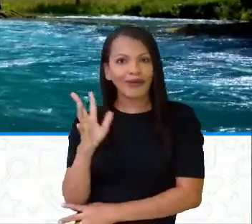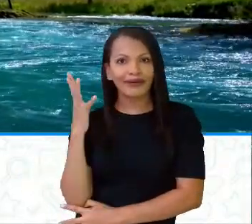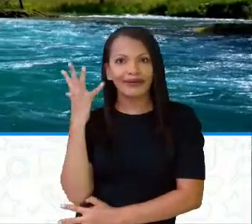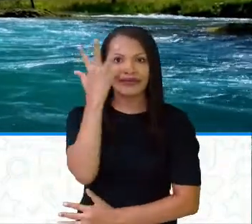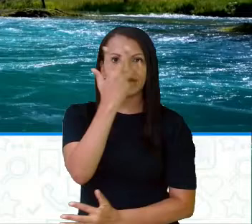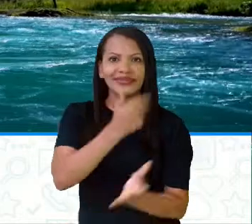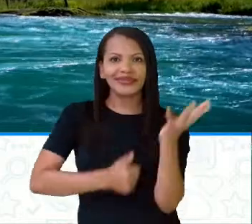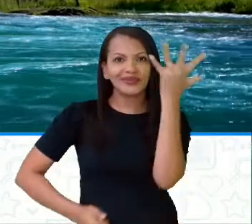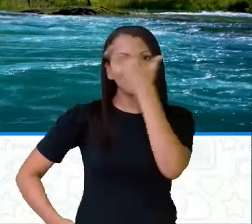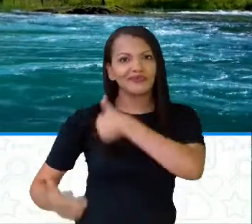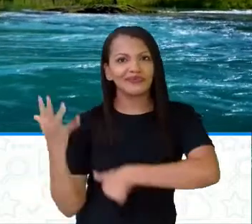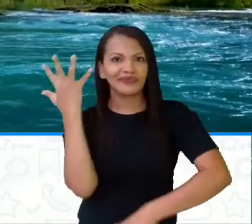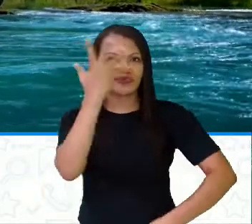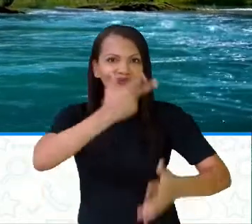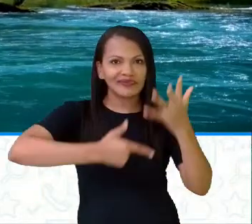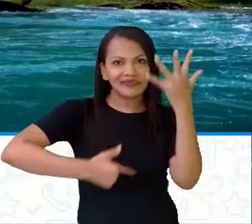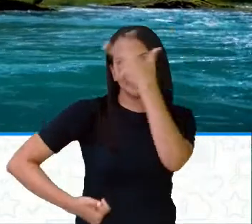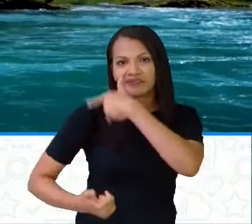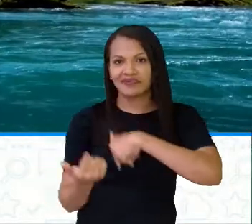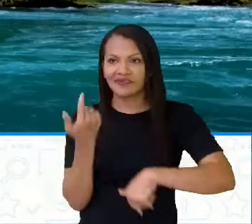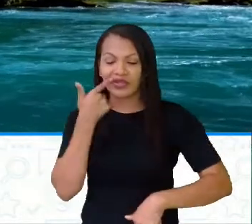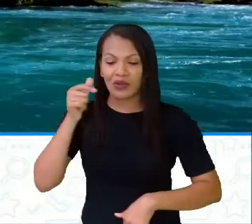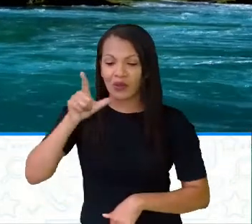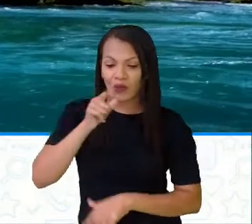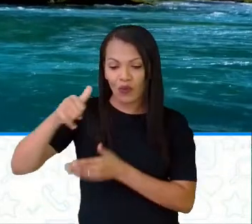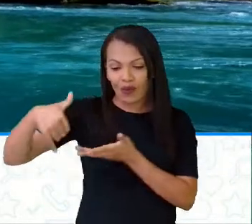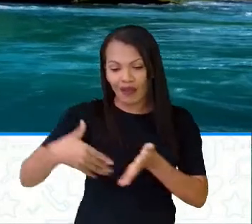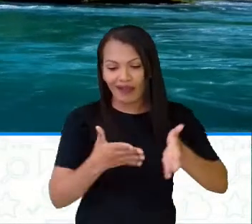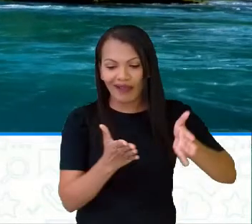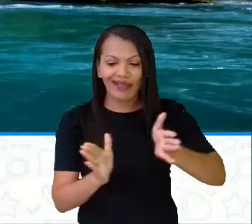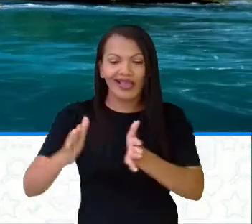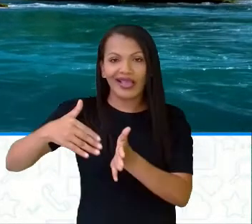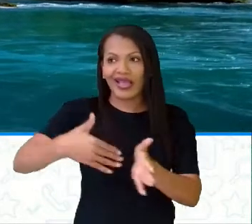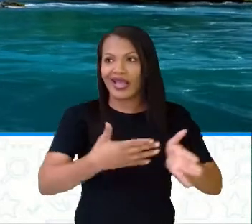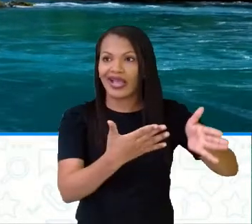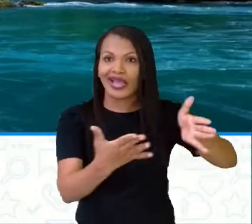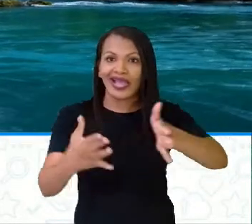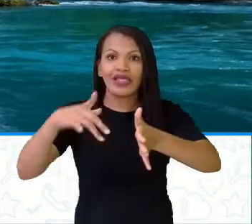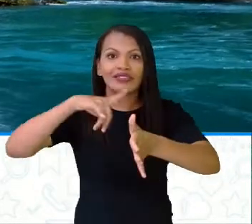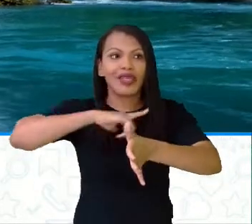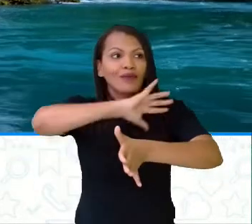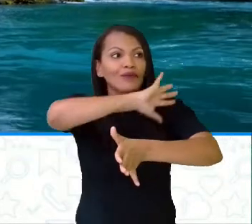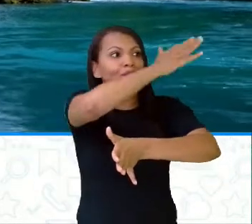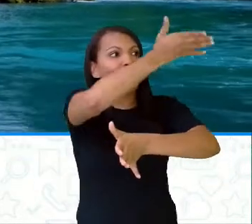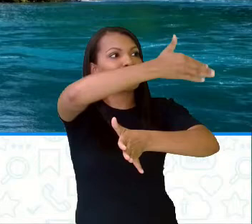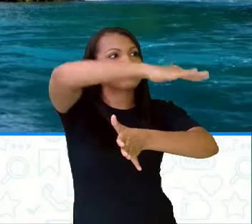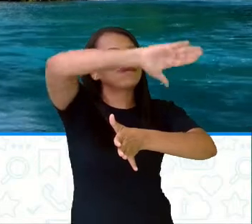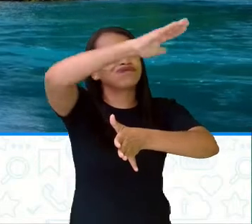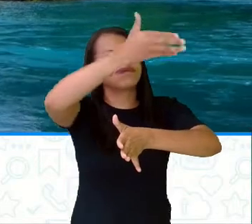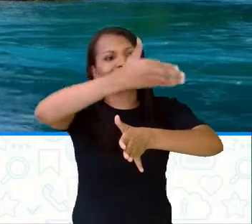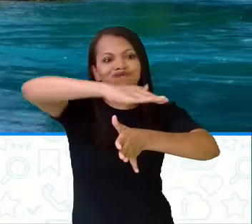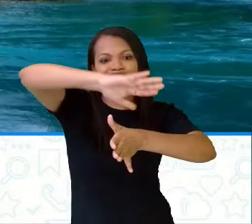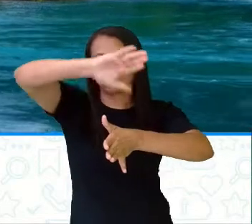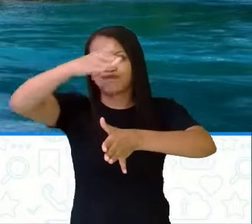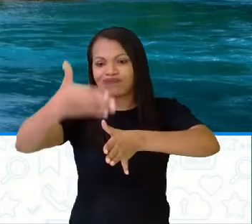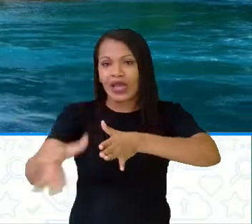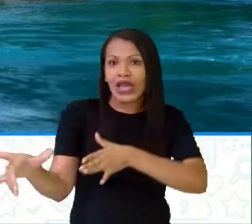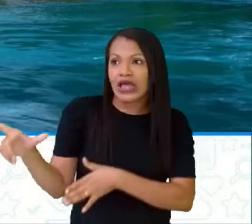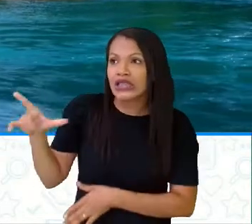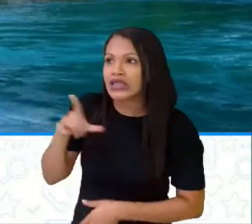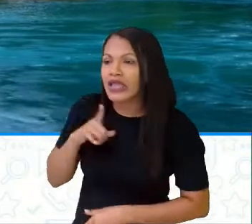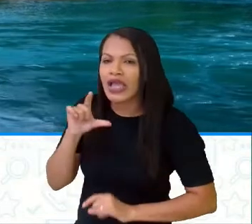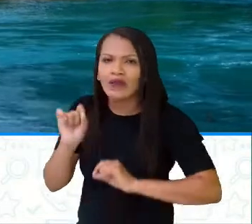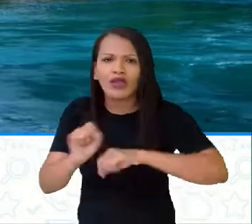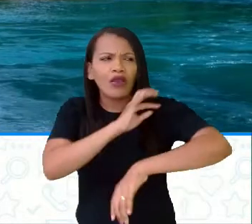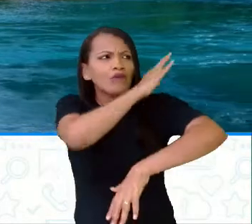né, gente? A gente está vendo aqui um rio correndo aqui, né? Ali atrás tem umas montanhas. Eu estou vendo que algumas montanhas têm um